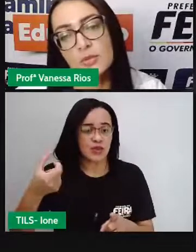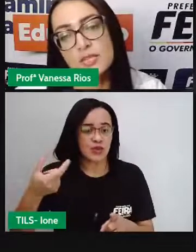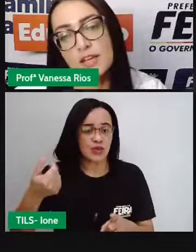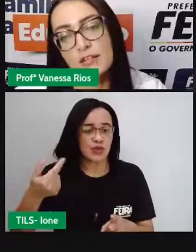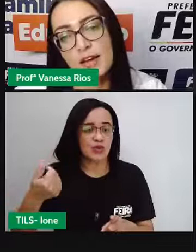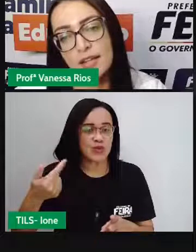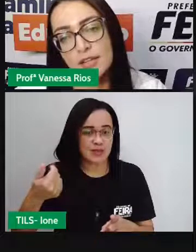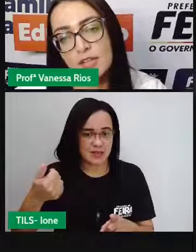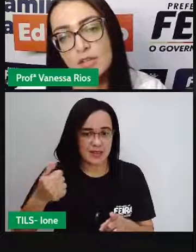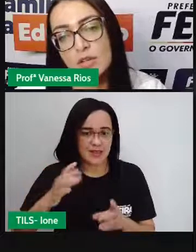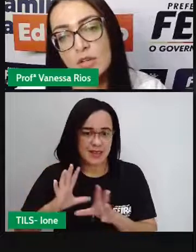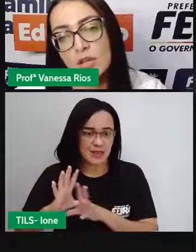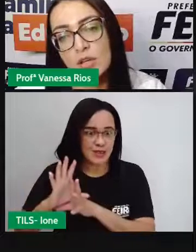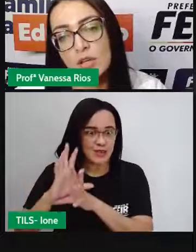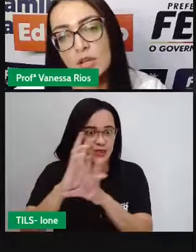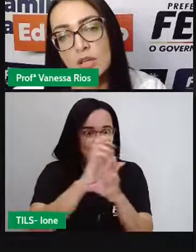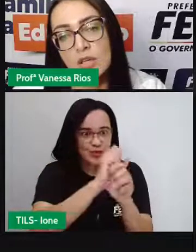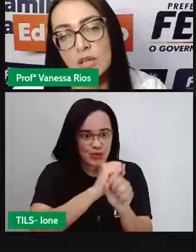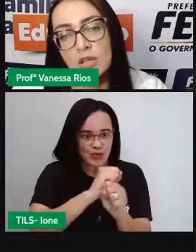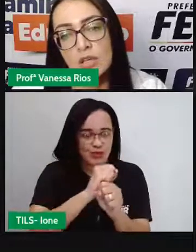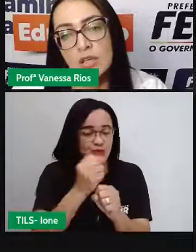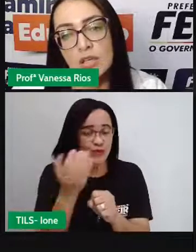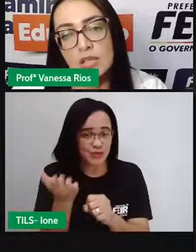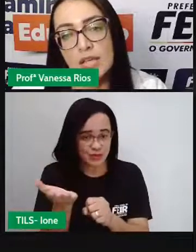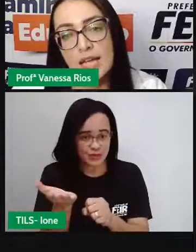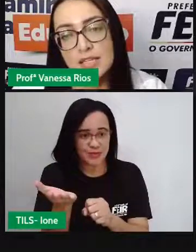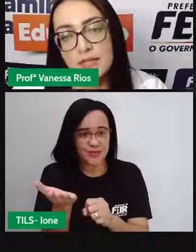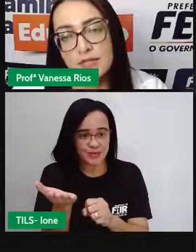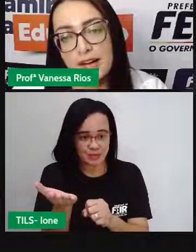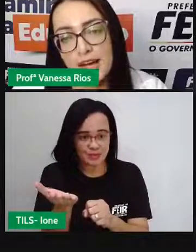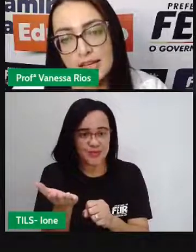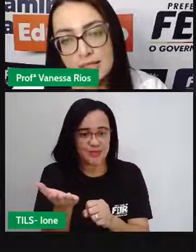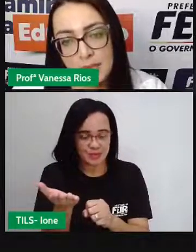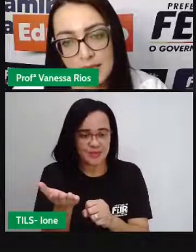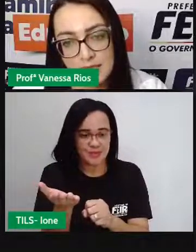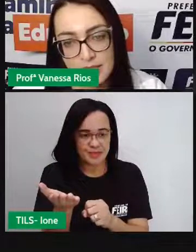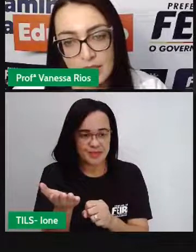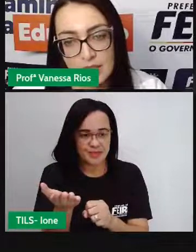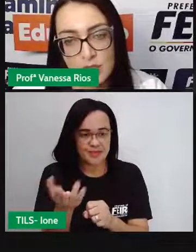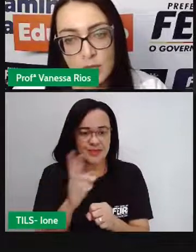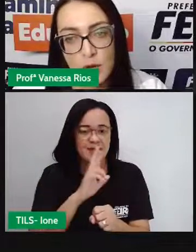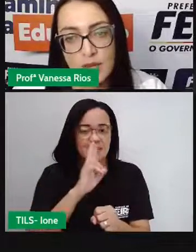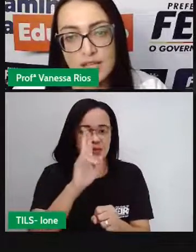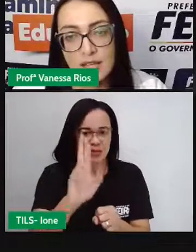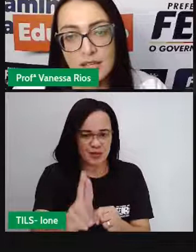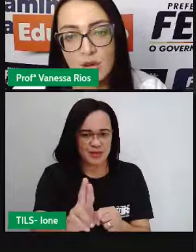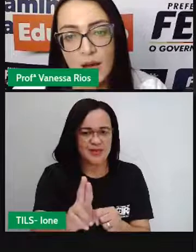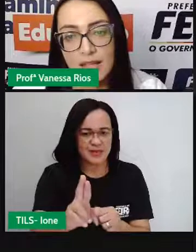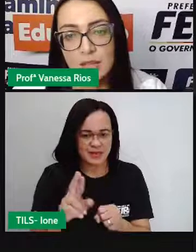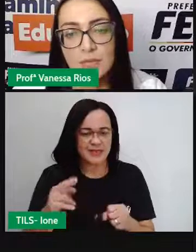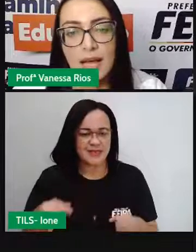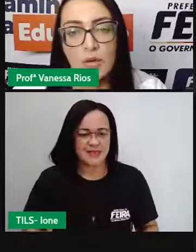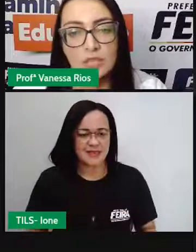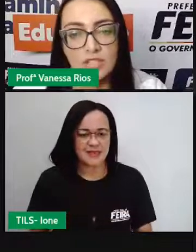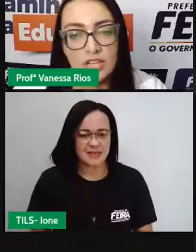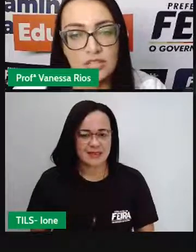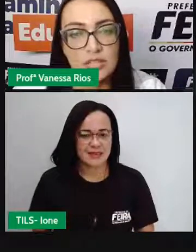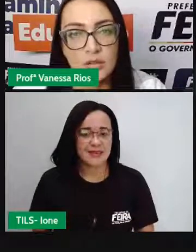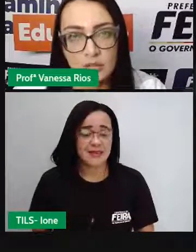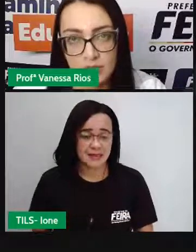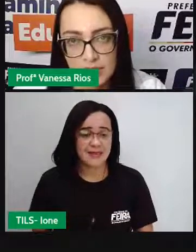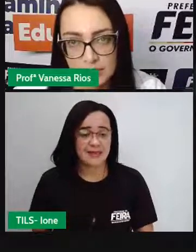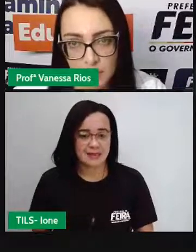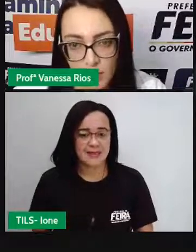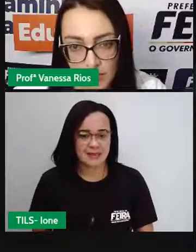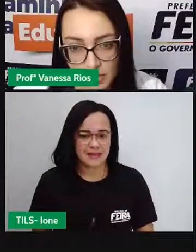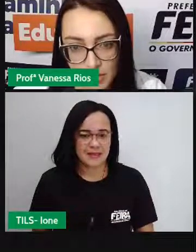gente observar, tá vendo? E aí são várias parcelas. Ô, Pró, mas aí tem 4, na conta de adição